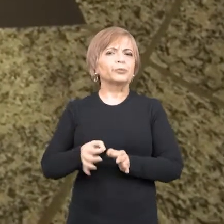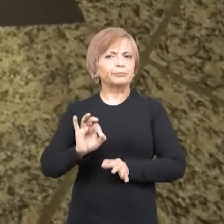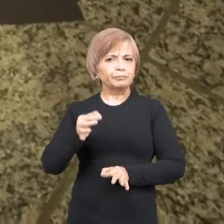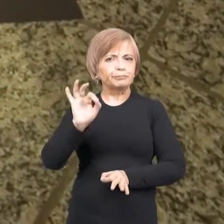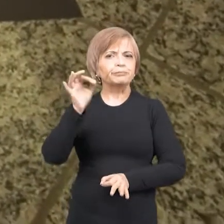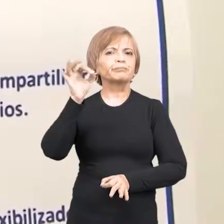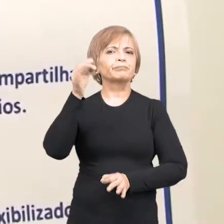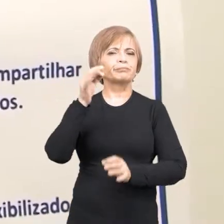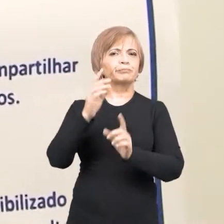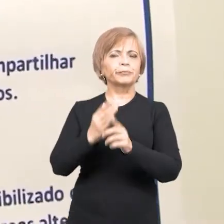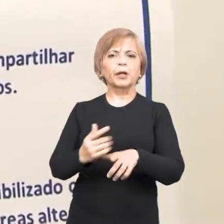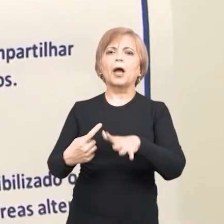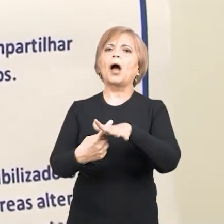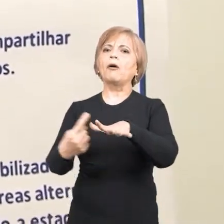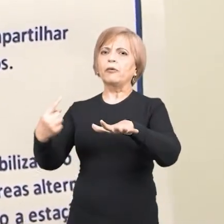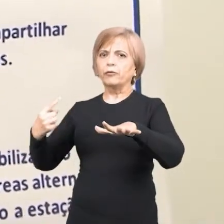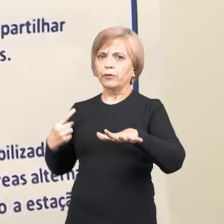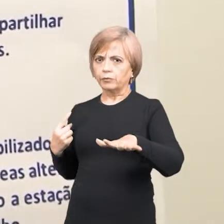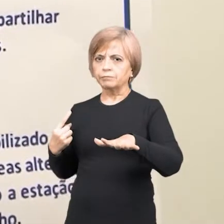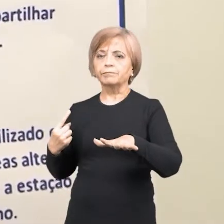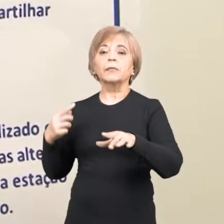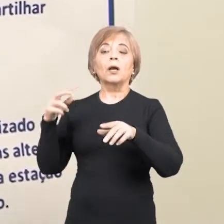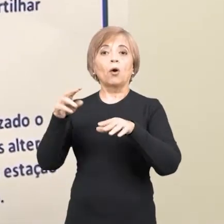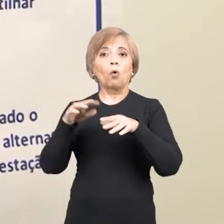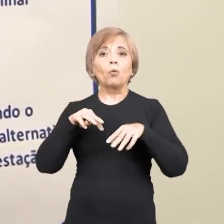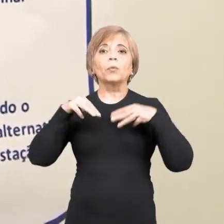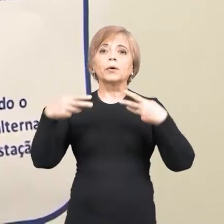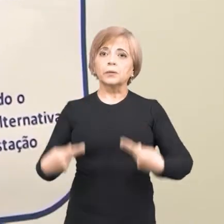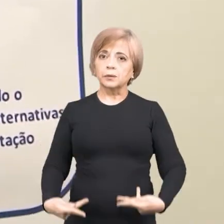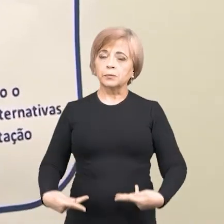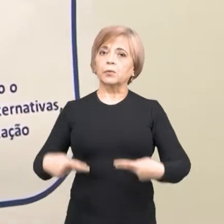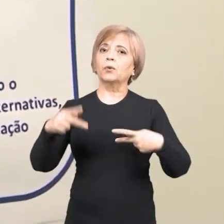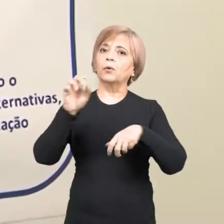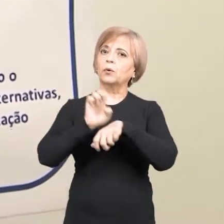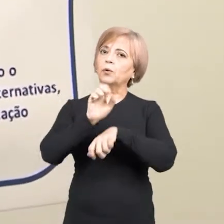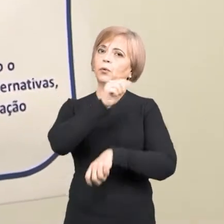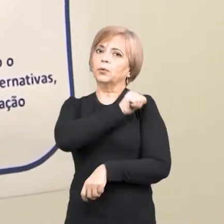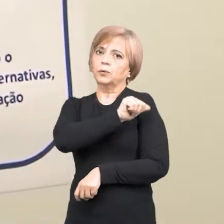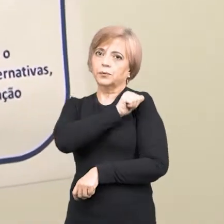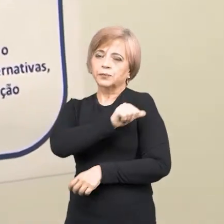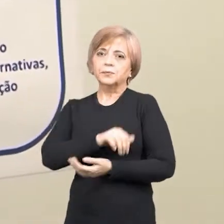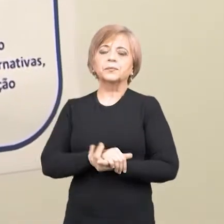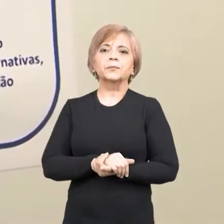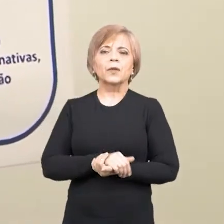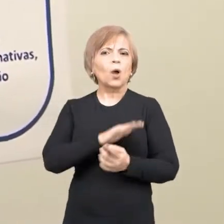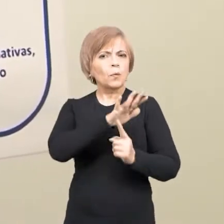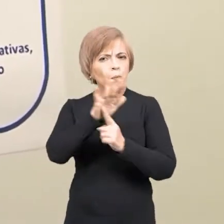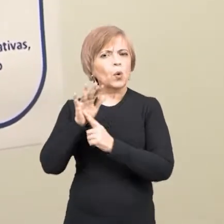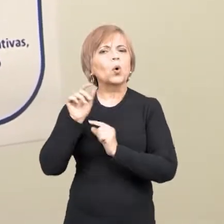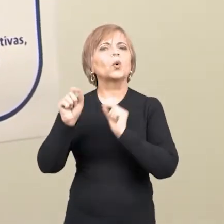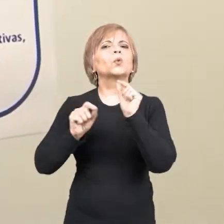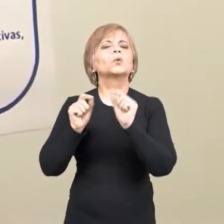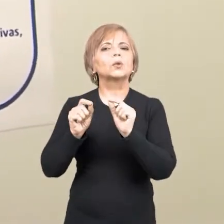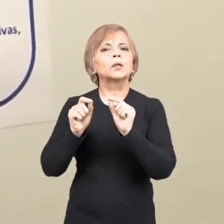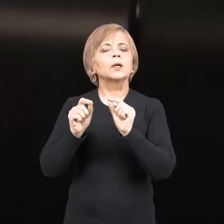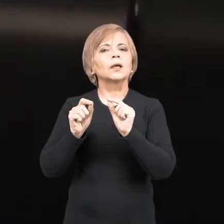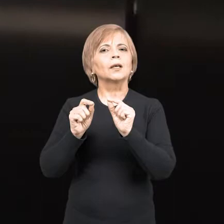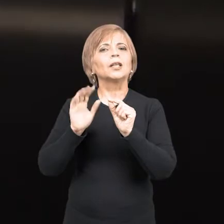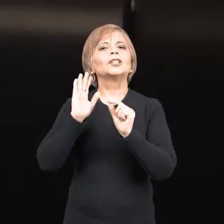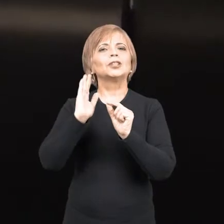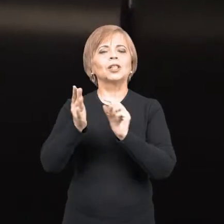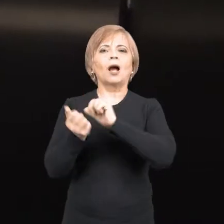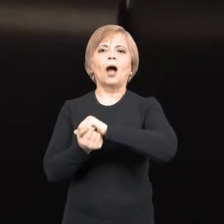das atividades presenciais, o Ministério Público do Estado do Rio de Janeiro mostrou que está